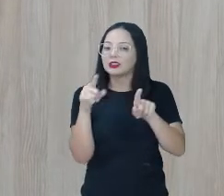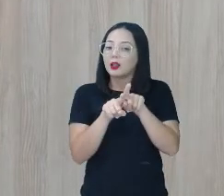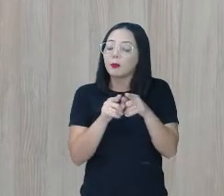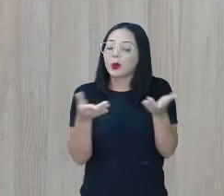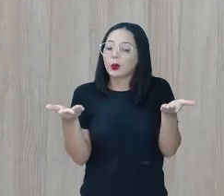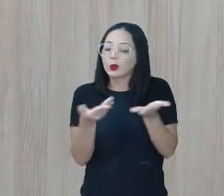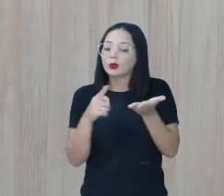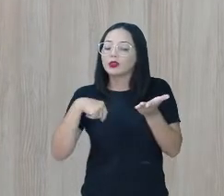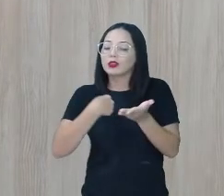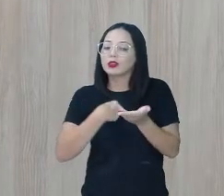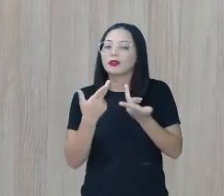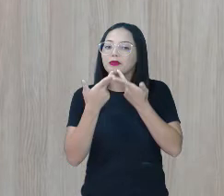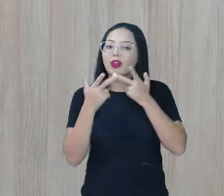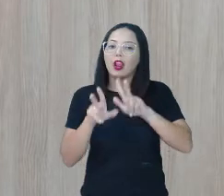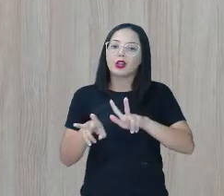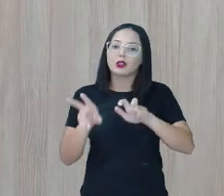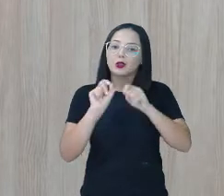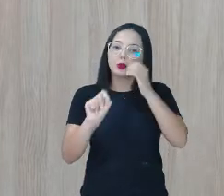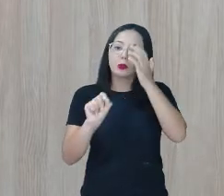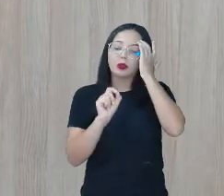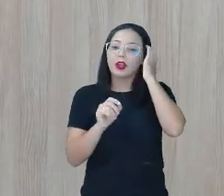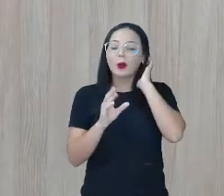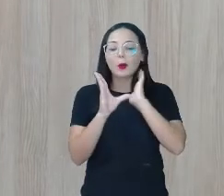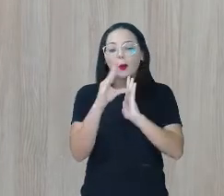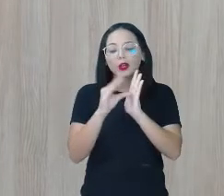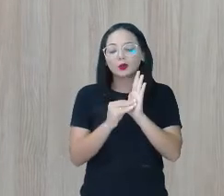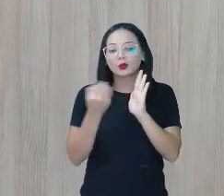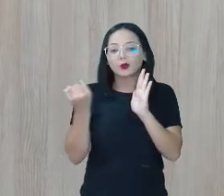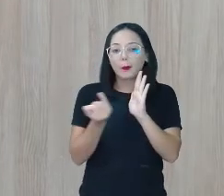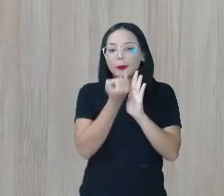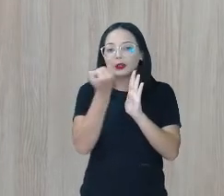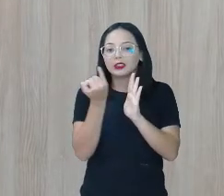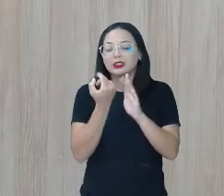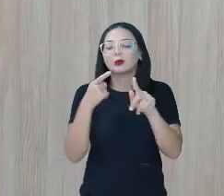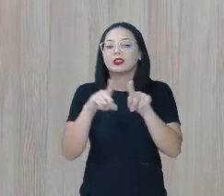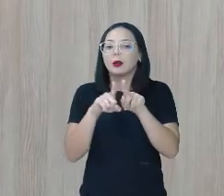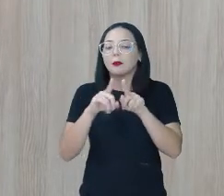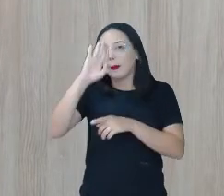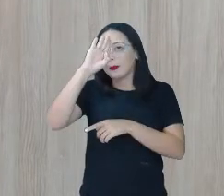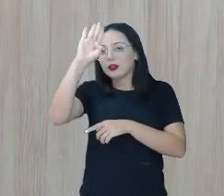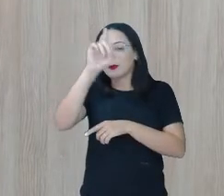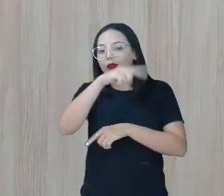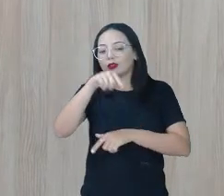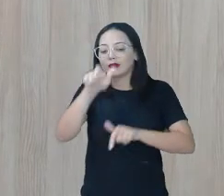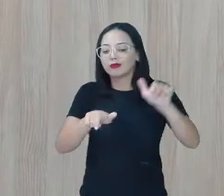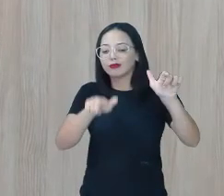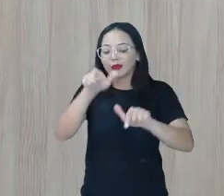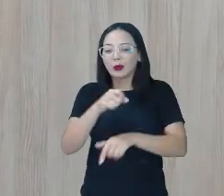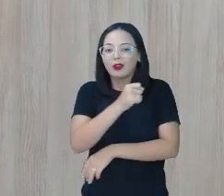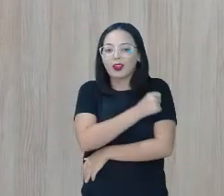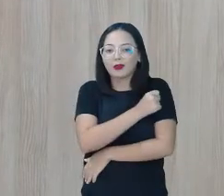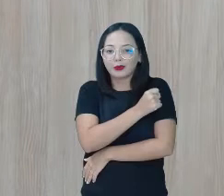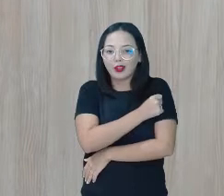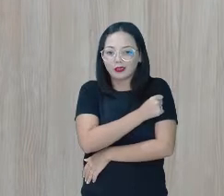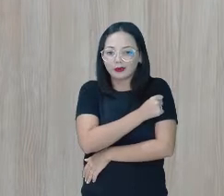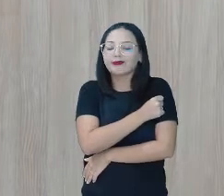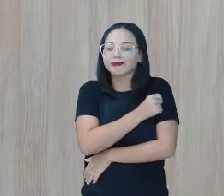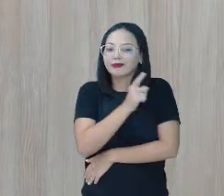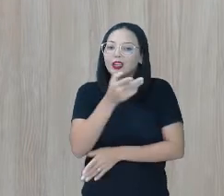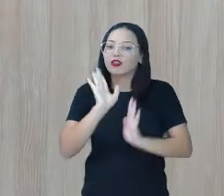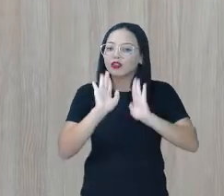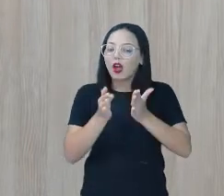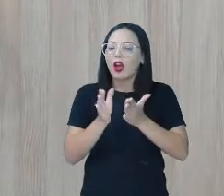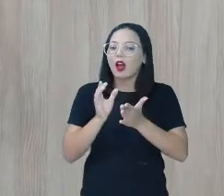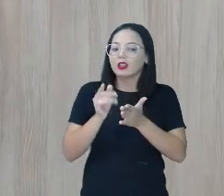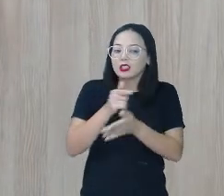hoje nós vamos falar aí sobre um assunto importantíssimo também, principalmente para a galera aí do 8º ano. Você já veio